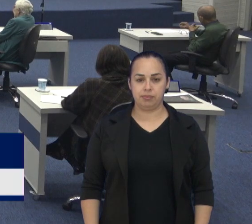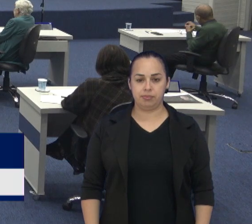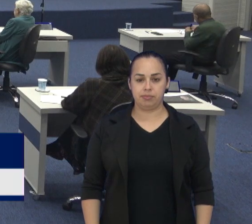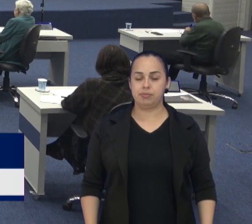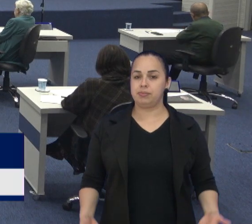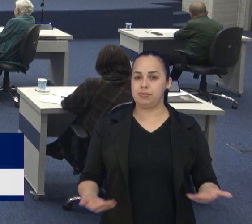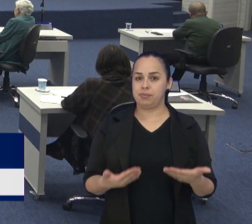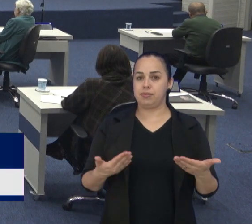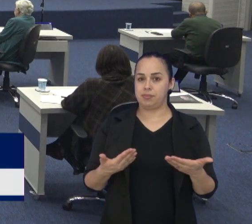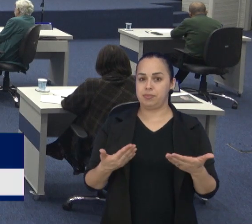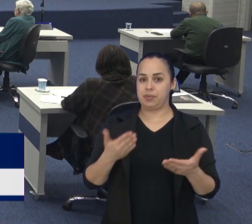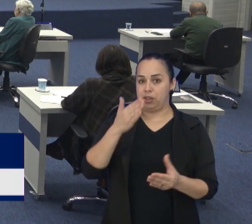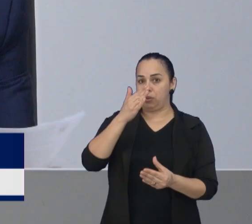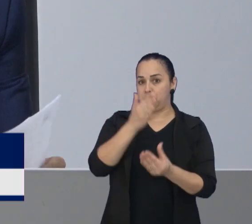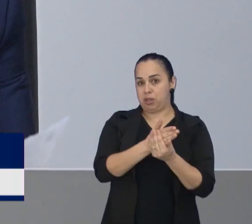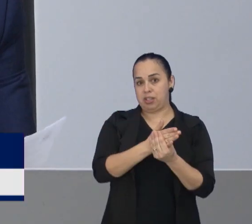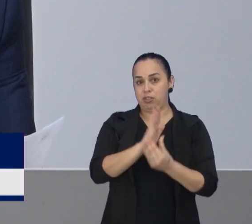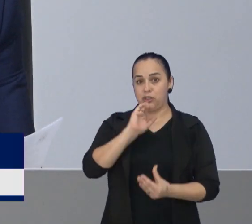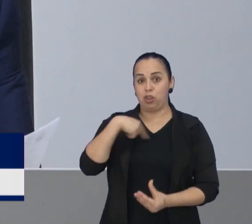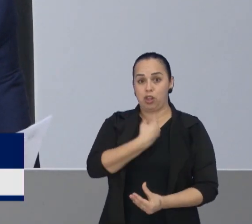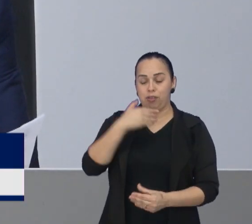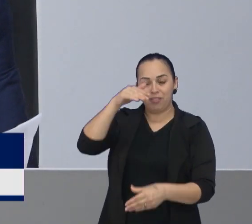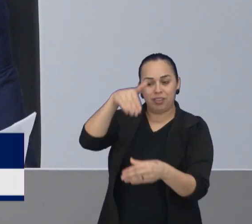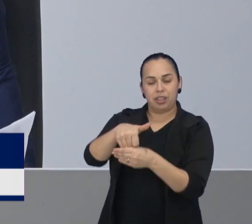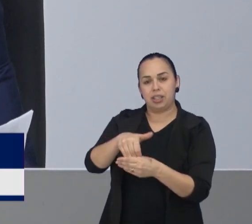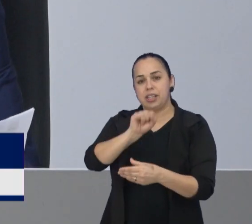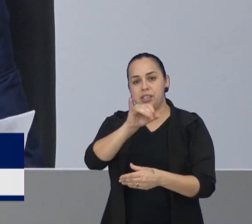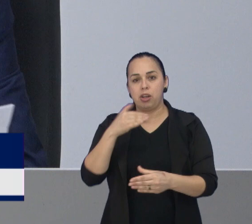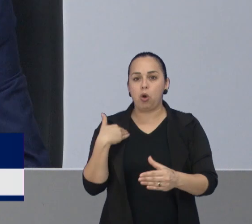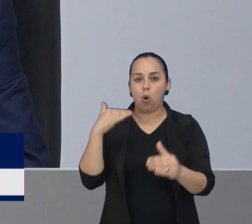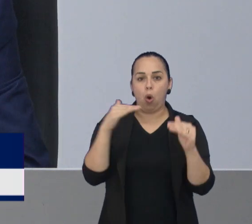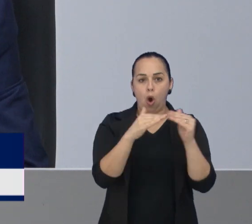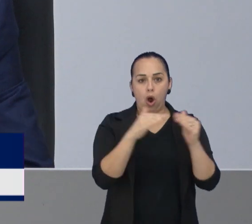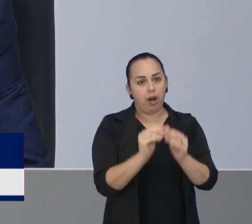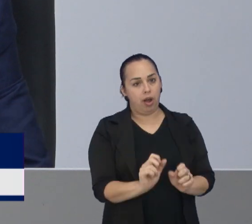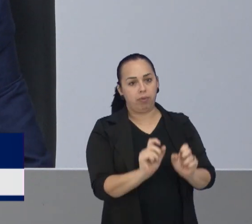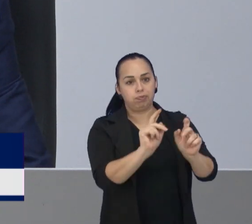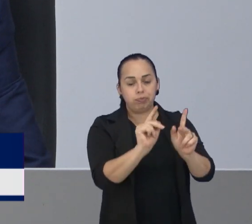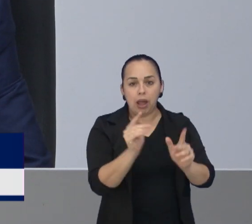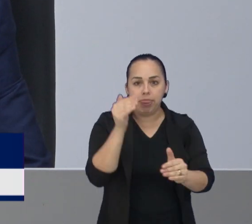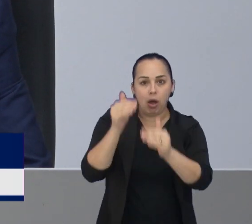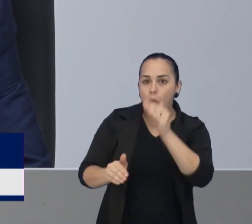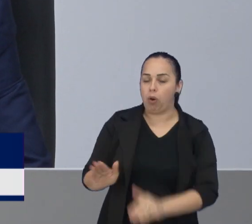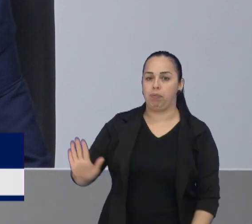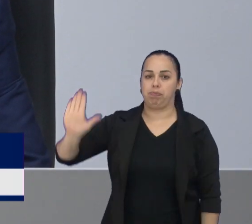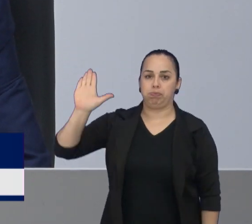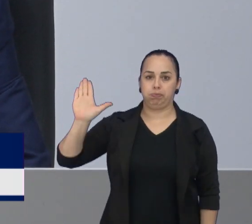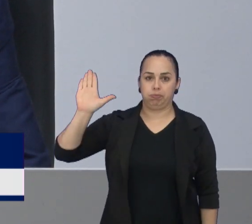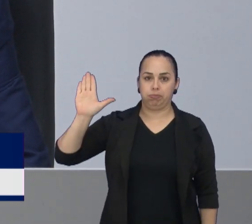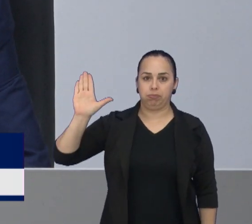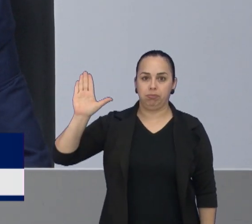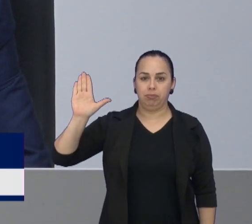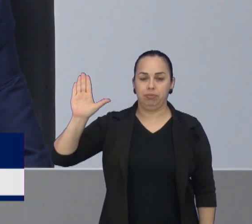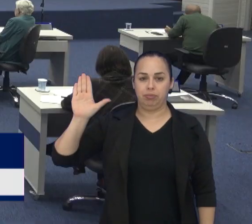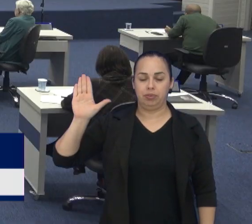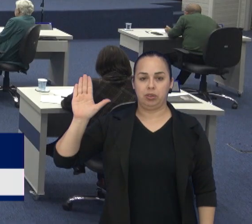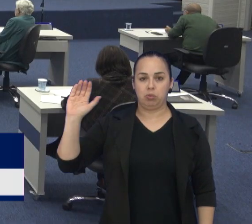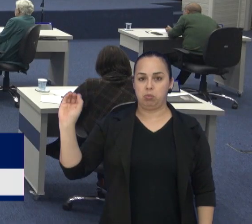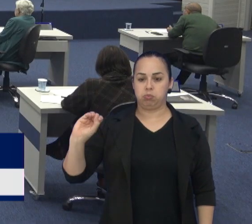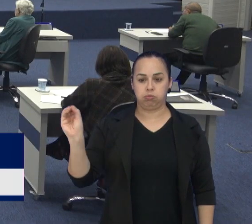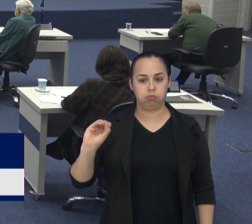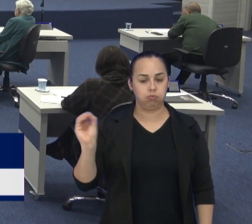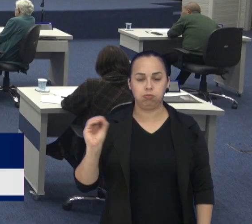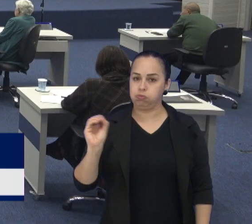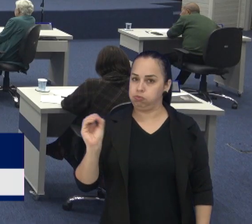Em votação, o processo. Vereadores favoráveis permaneçam como estão, os contrários que se manifestem. Nenhum